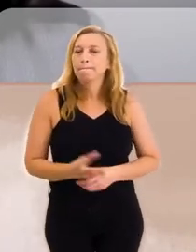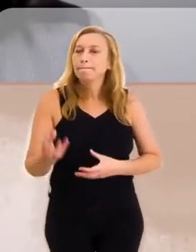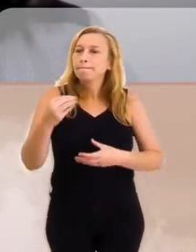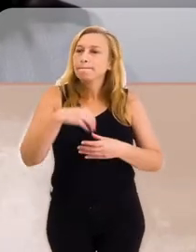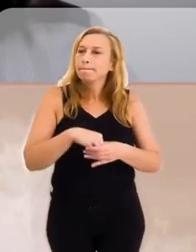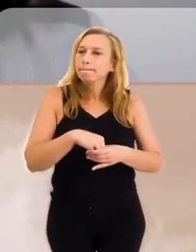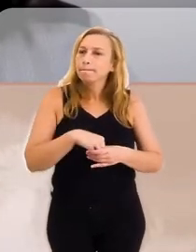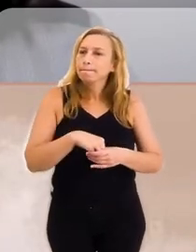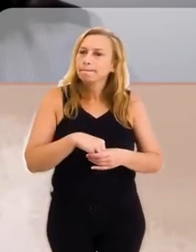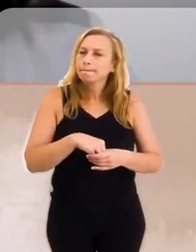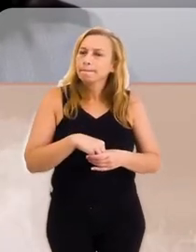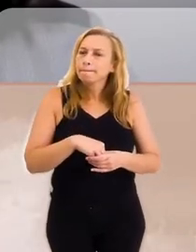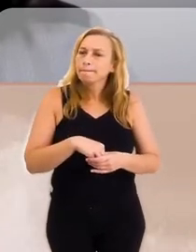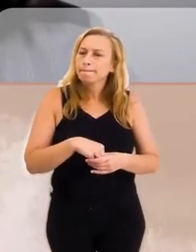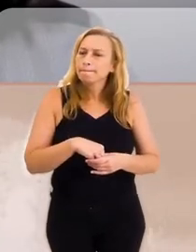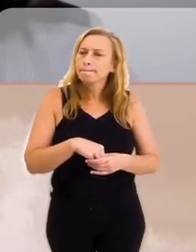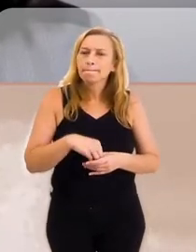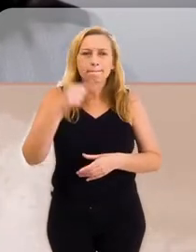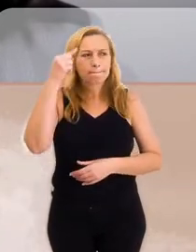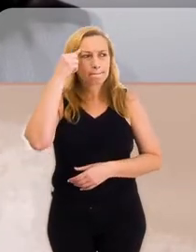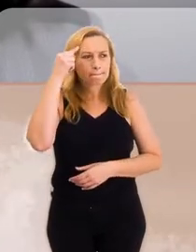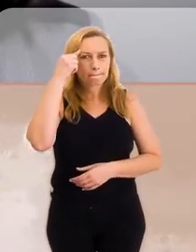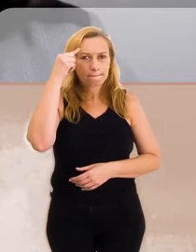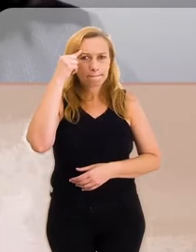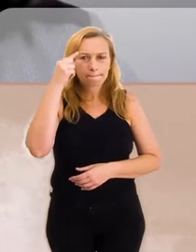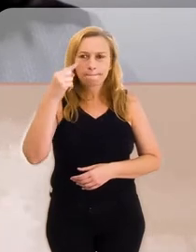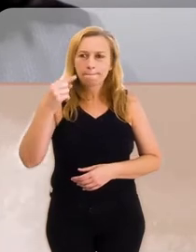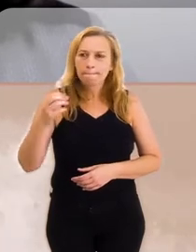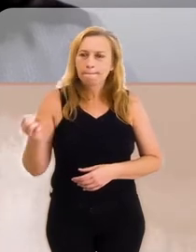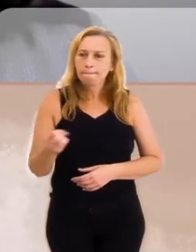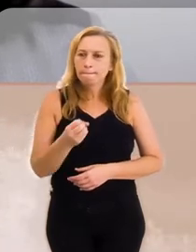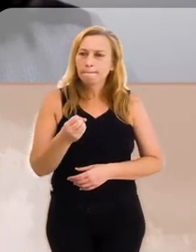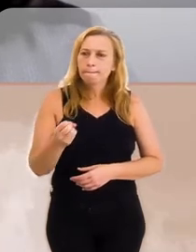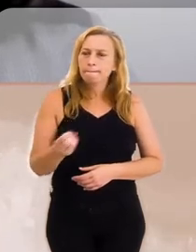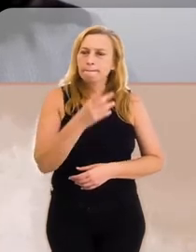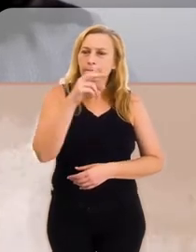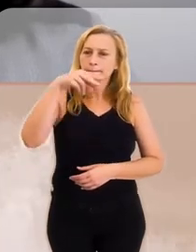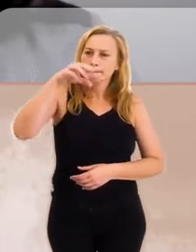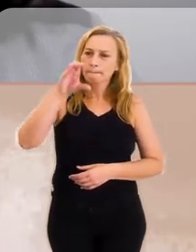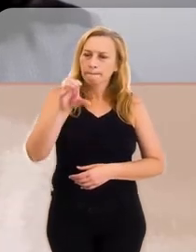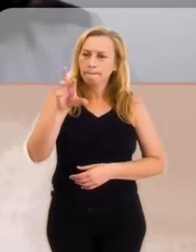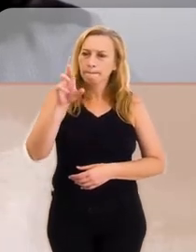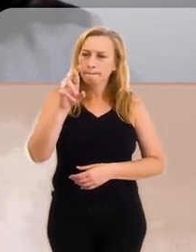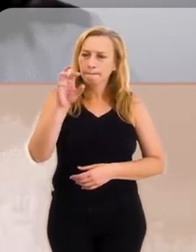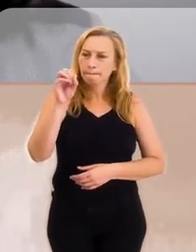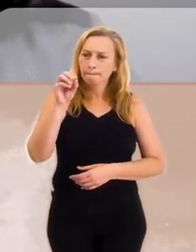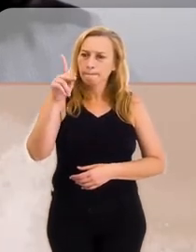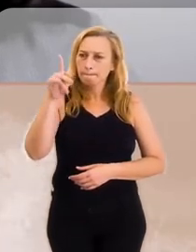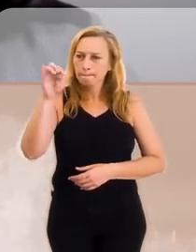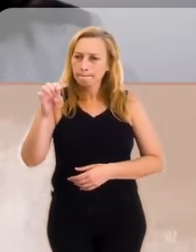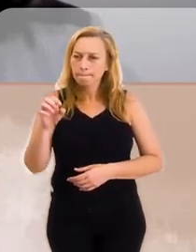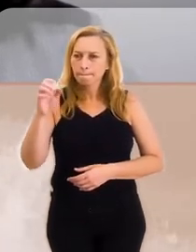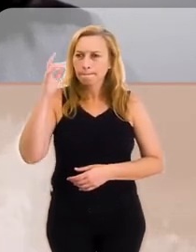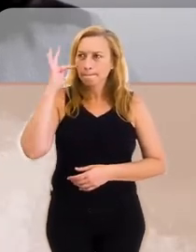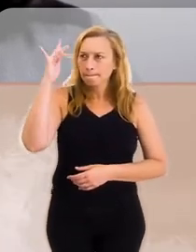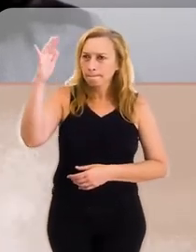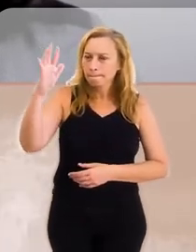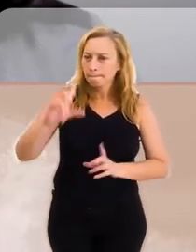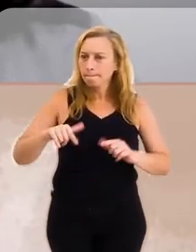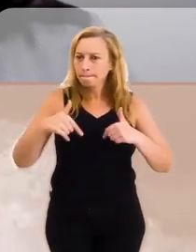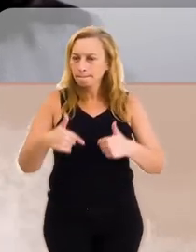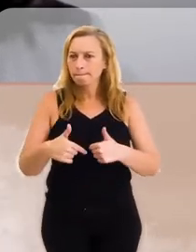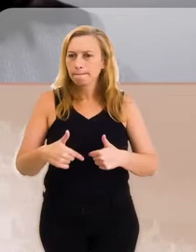é dentro desse pensamento da Nova Acrópole de que a filosofia ela tem uma